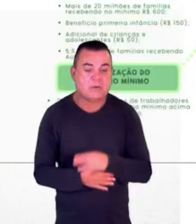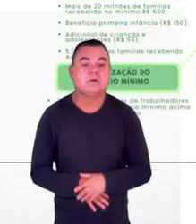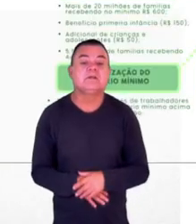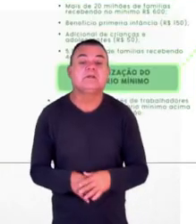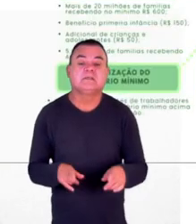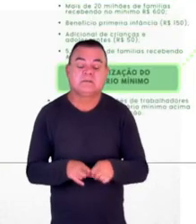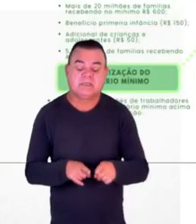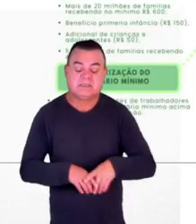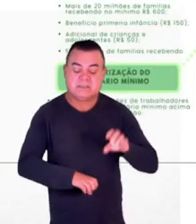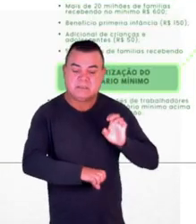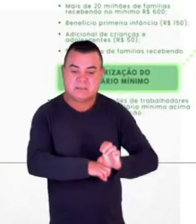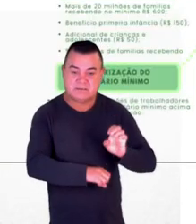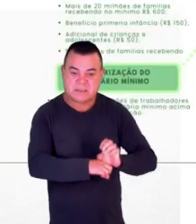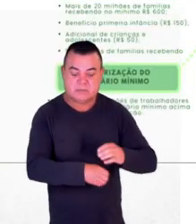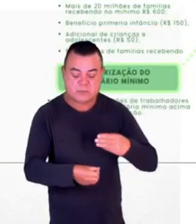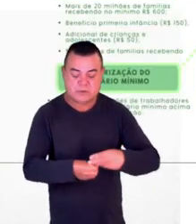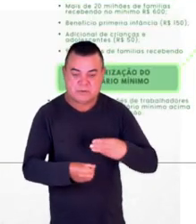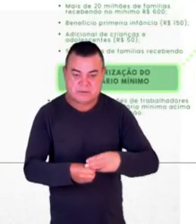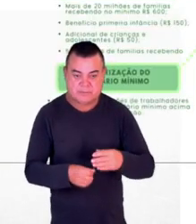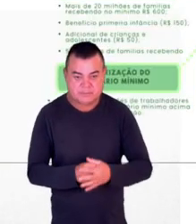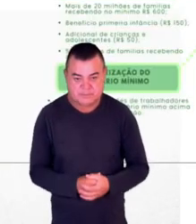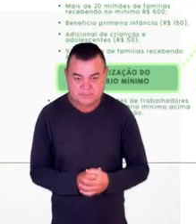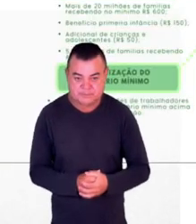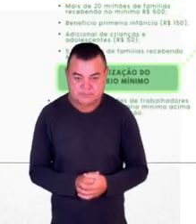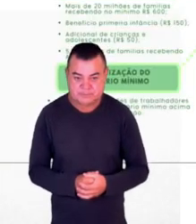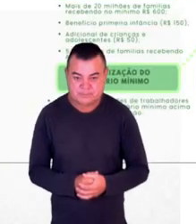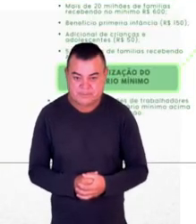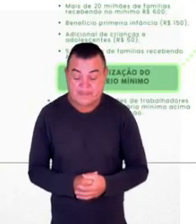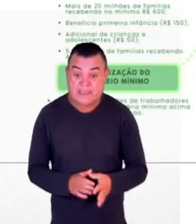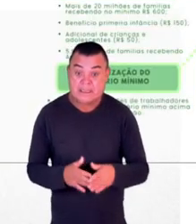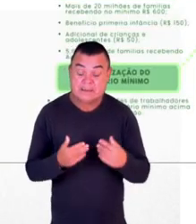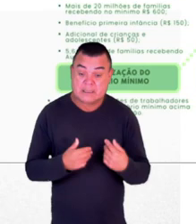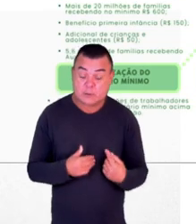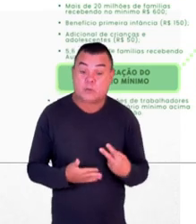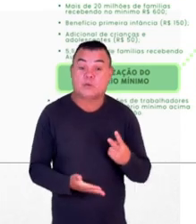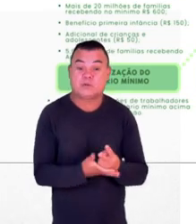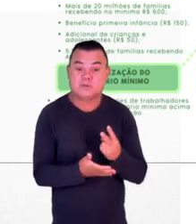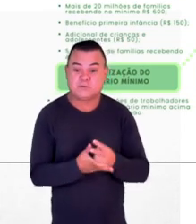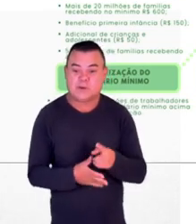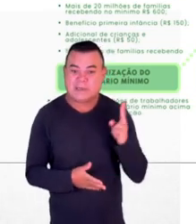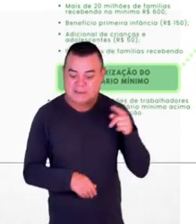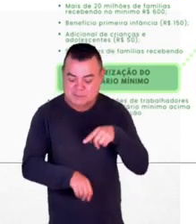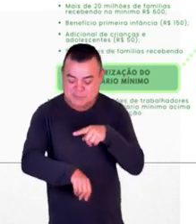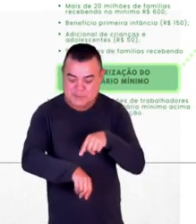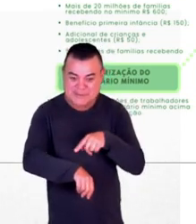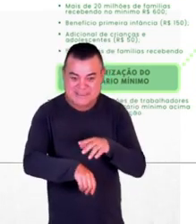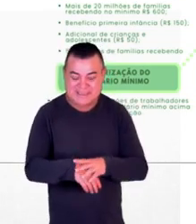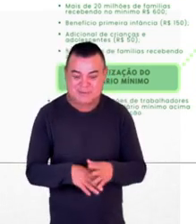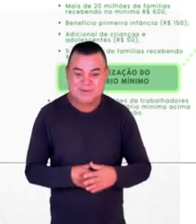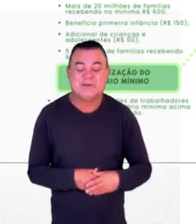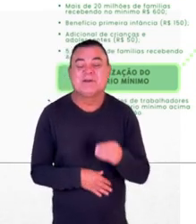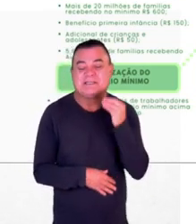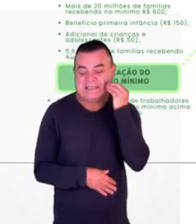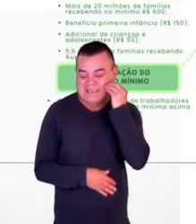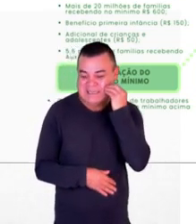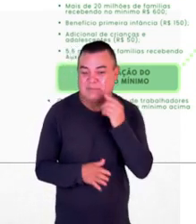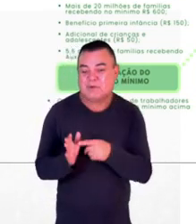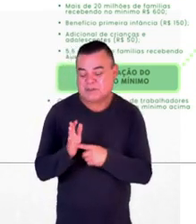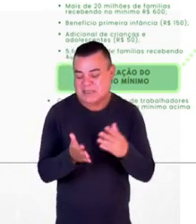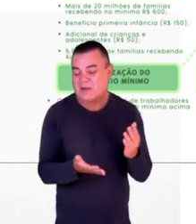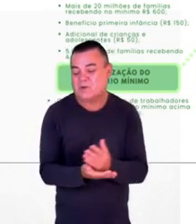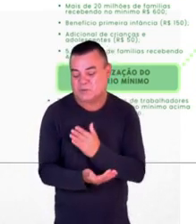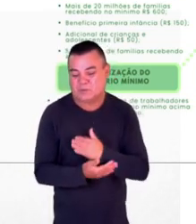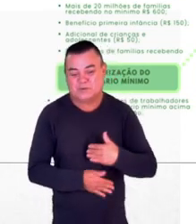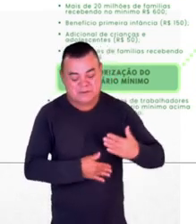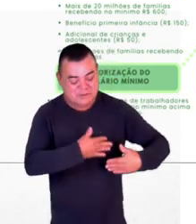e municípios então Eh sigo olhando aqui pro tempo mas vou tentar passar pelo menos em alguns e dos processos